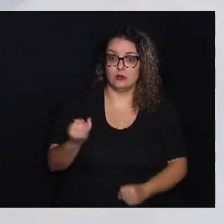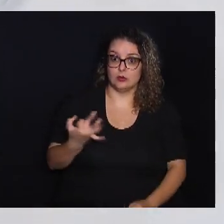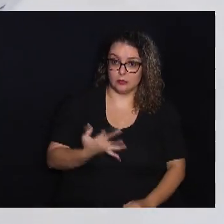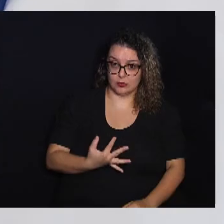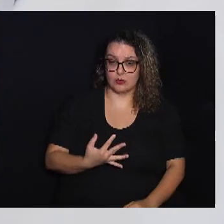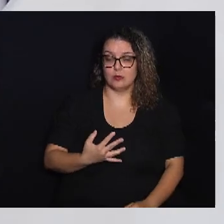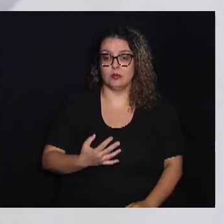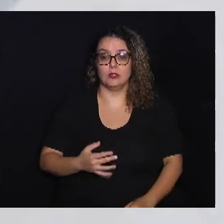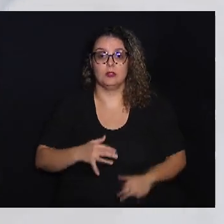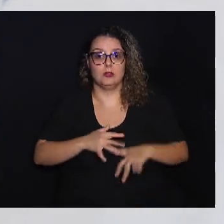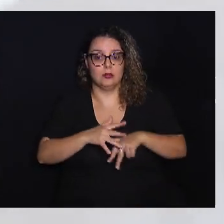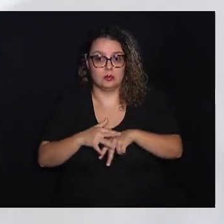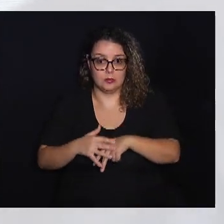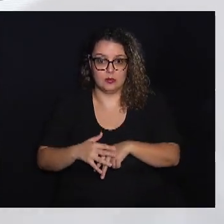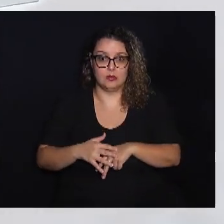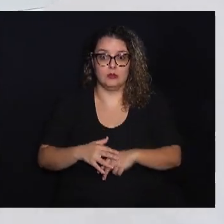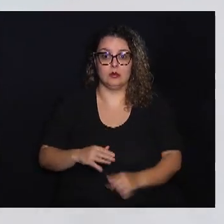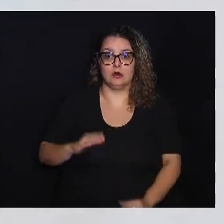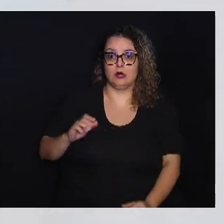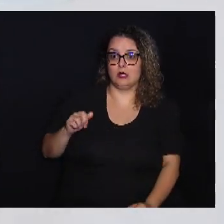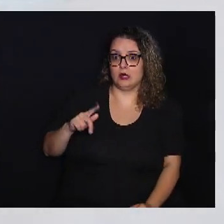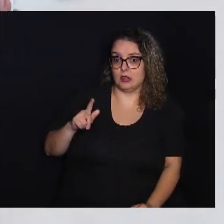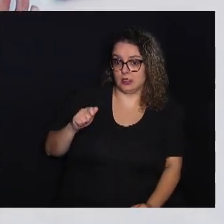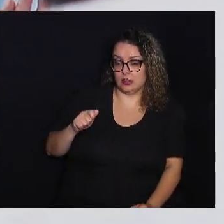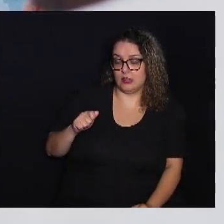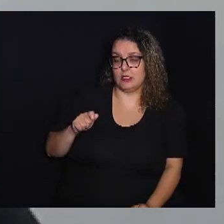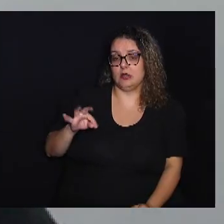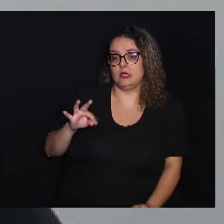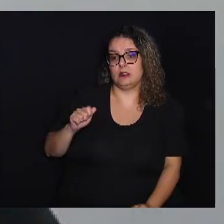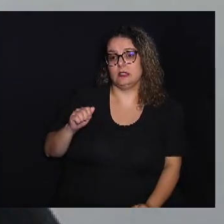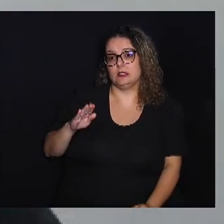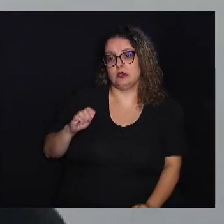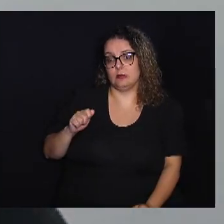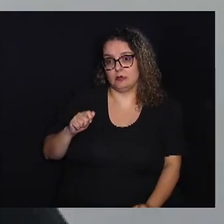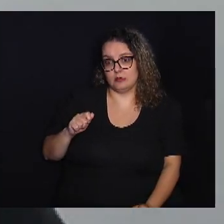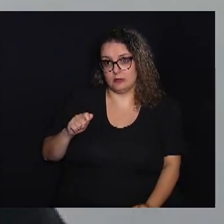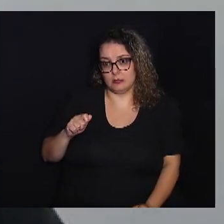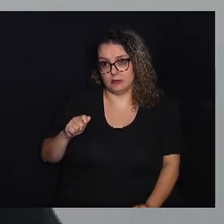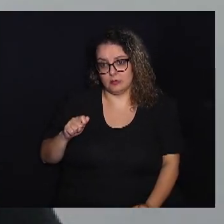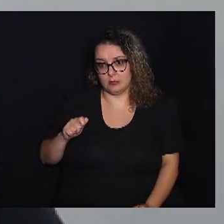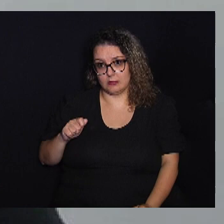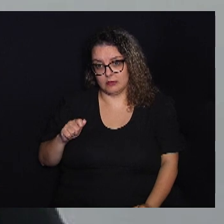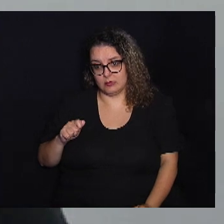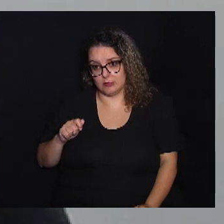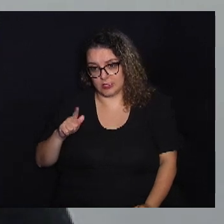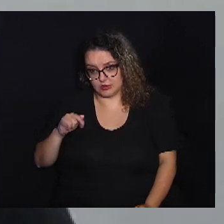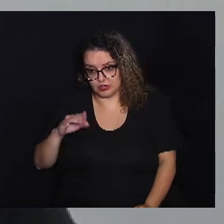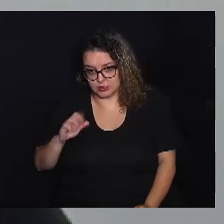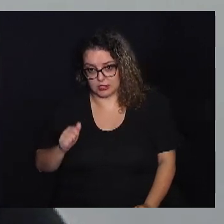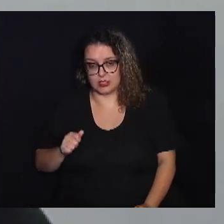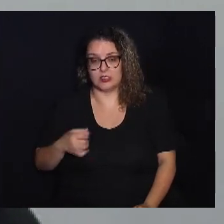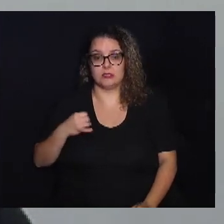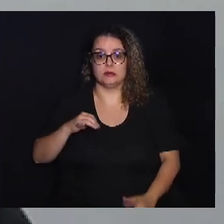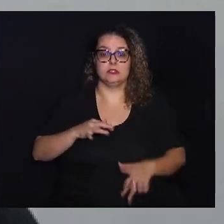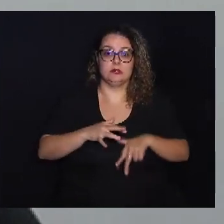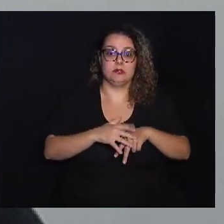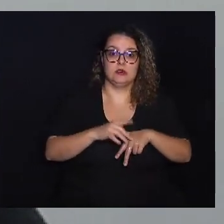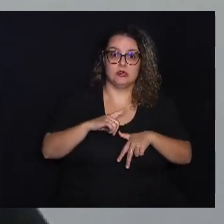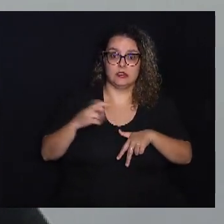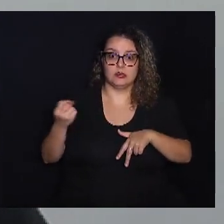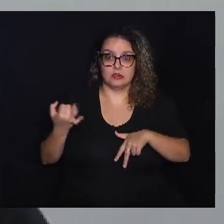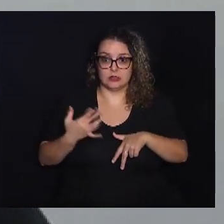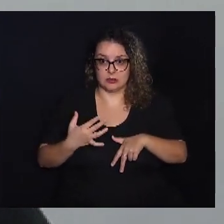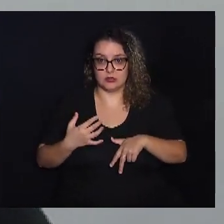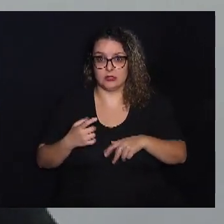baixa dose, tomografia de tórax anual, tá? E o que visa isso, né? Visa a gente diagnosticar precocemente o câncer